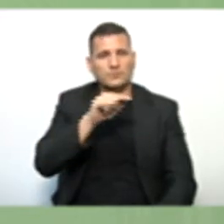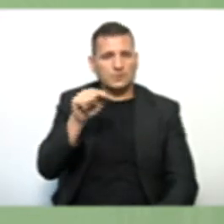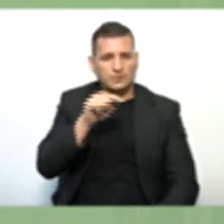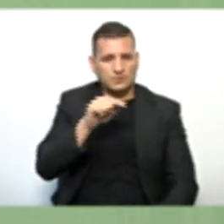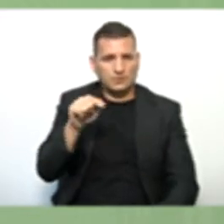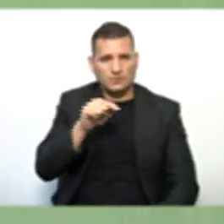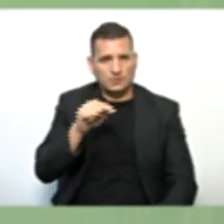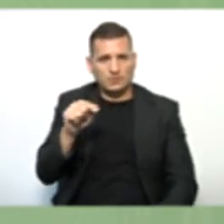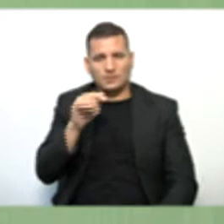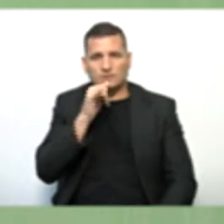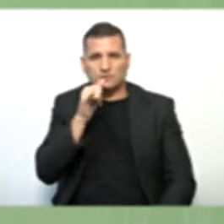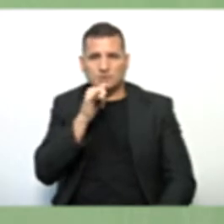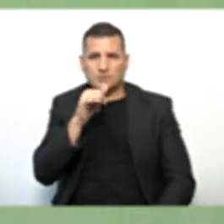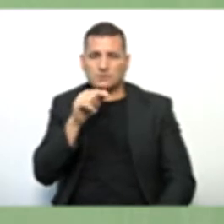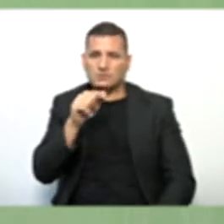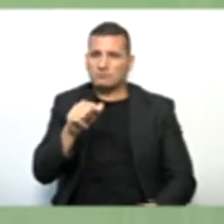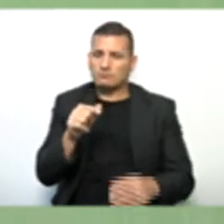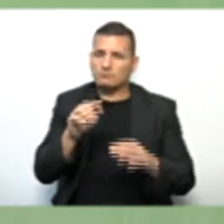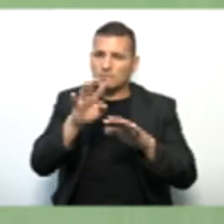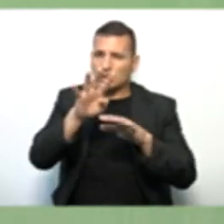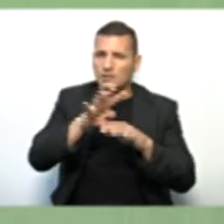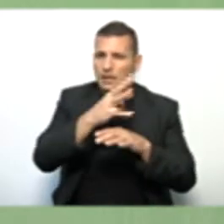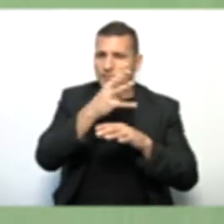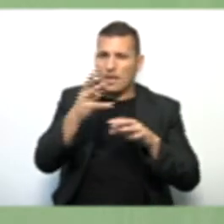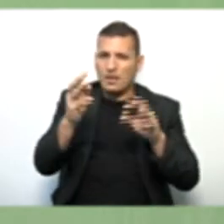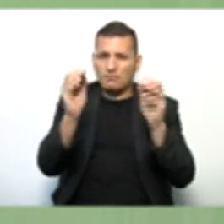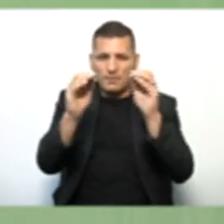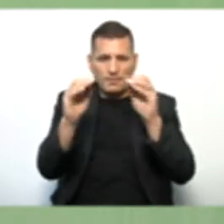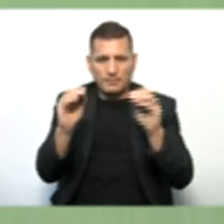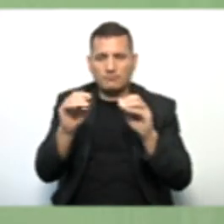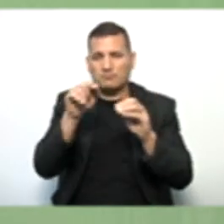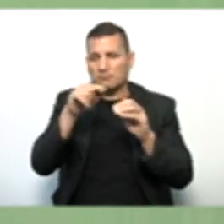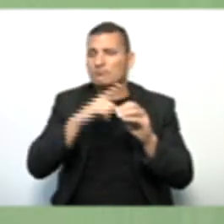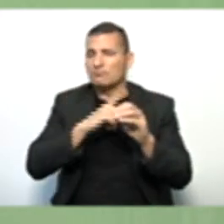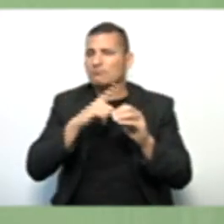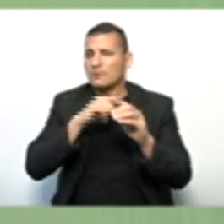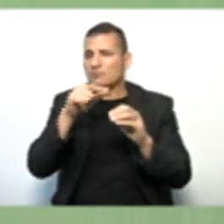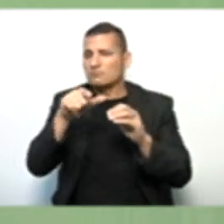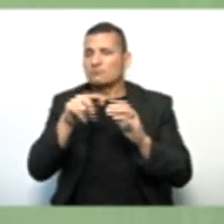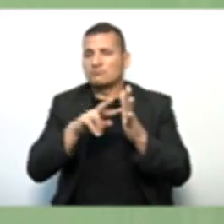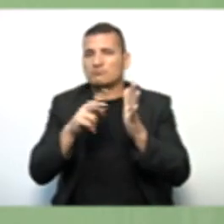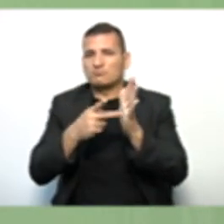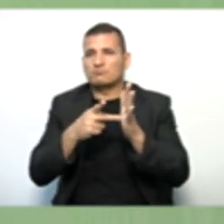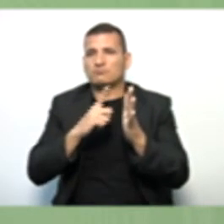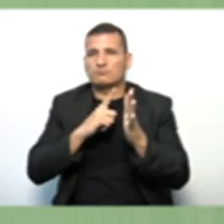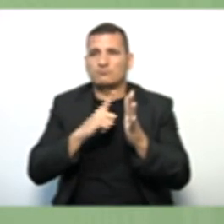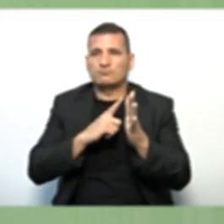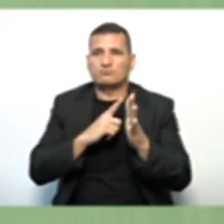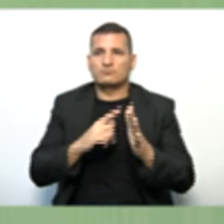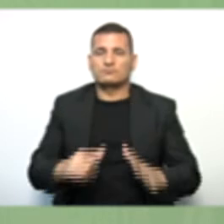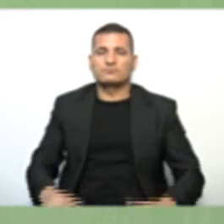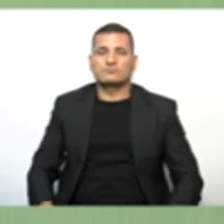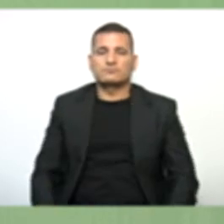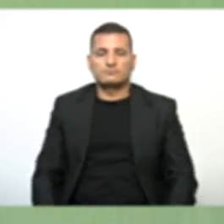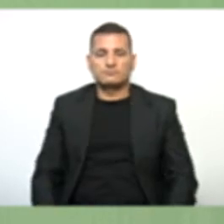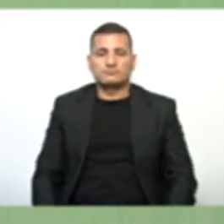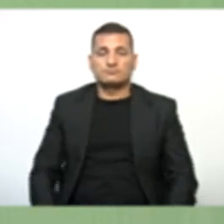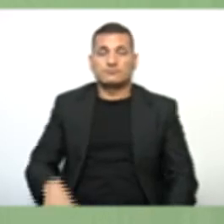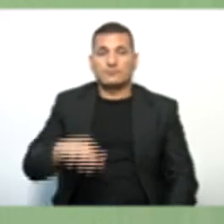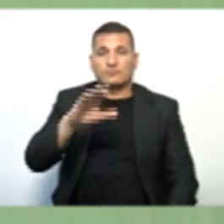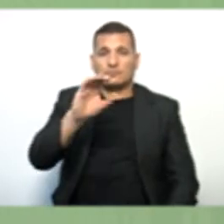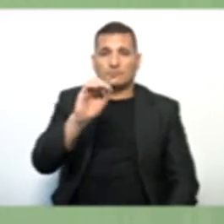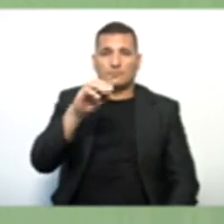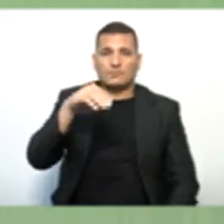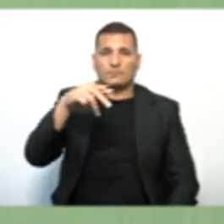realmente aqui na minha tabelinha, vai dar alguma coisa, tá? Eu não sei o que é, eu coloquei aleatório, mas vai dar alguma coisa, com certeza. Tá?